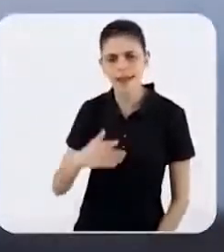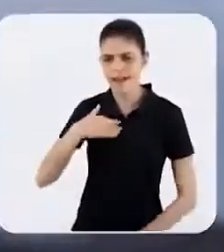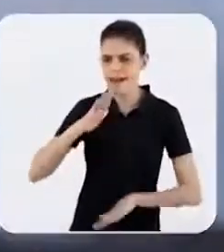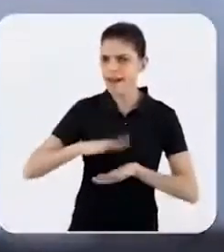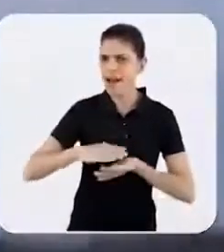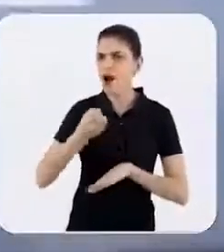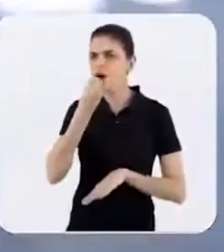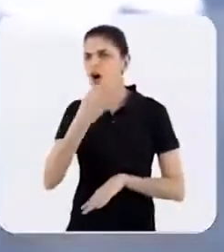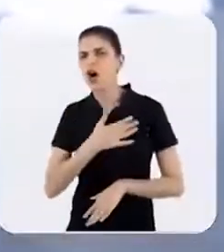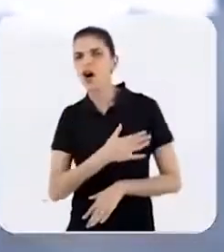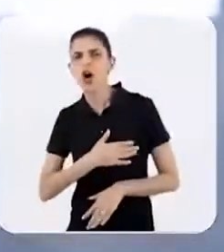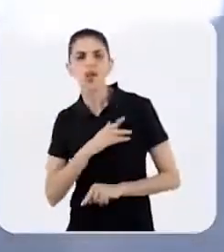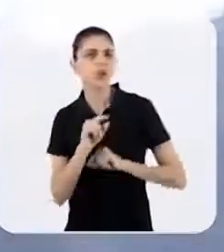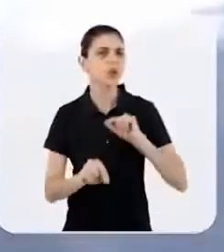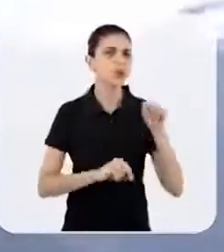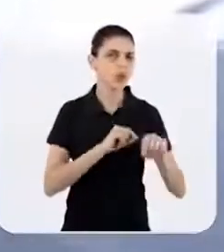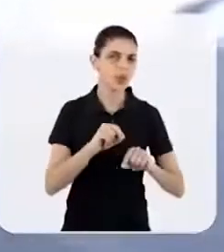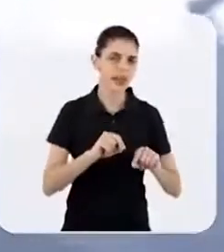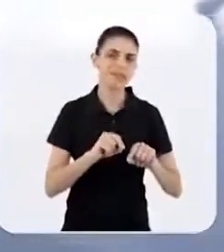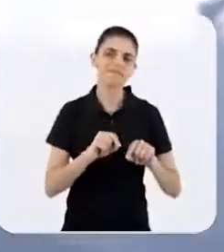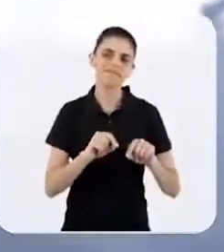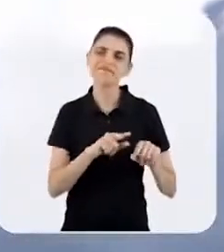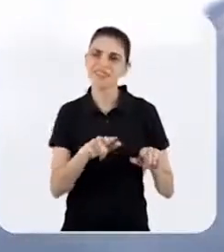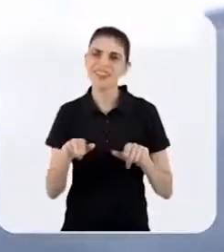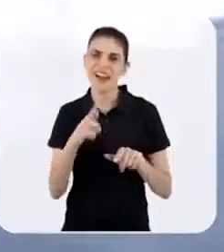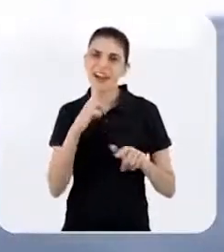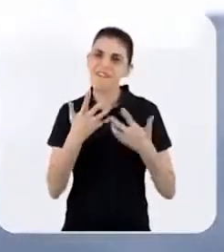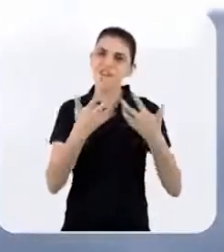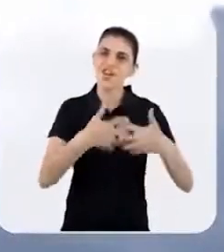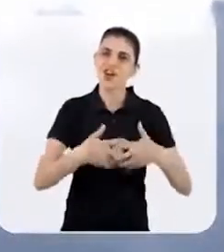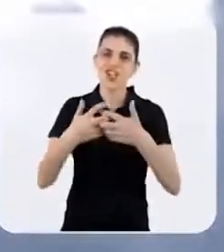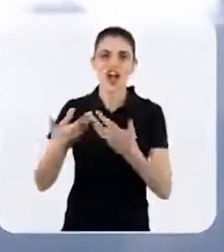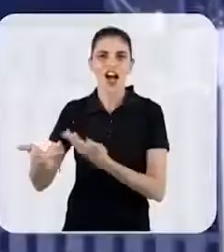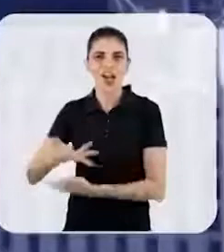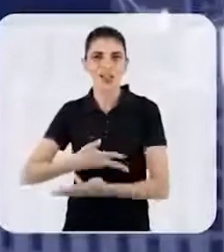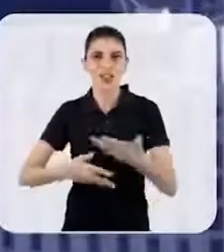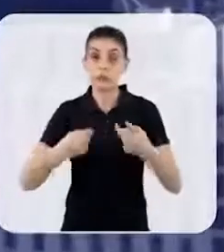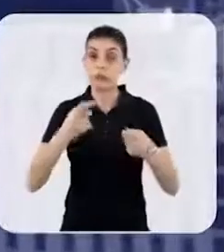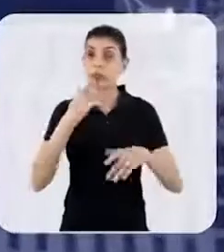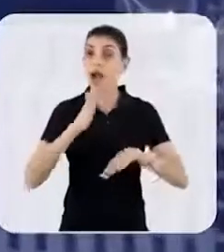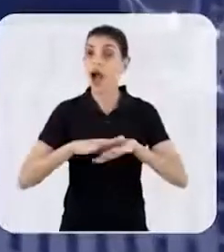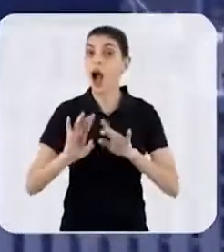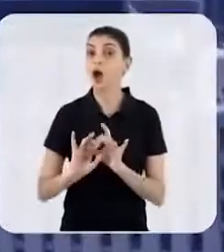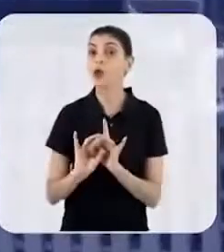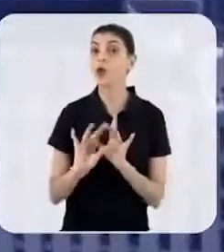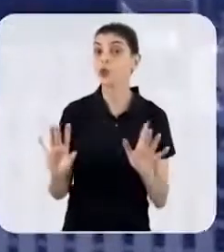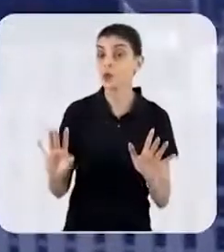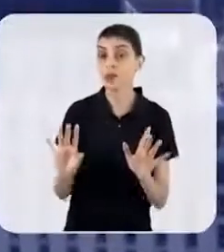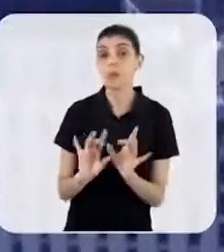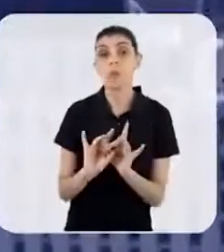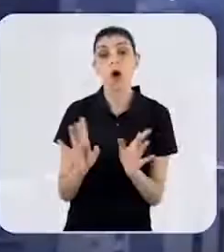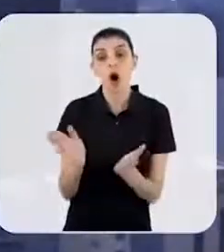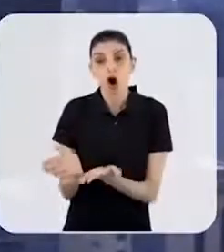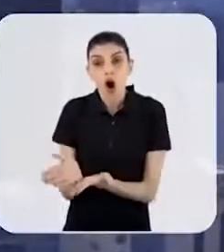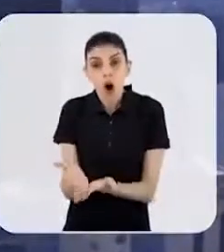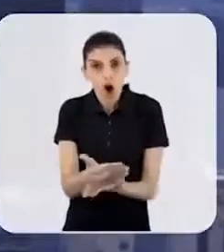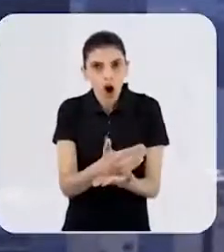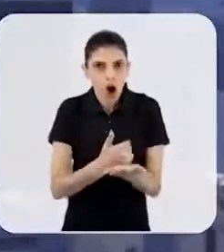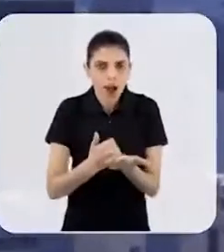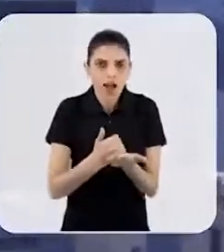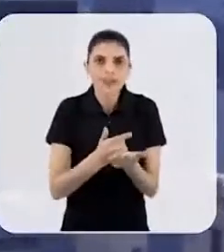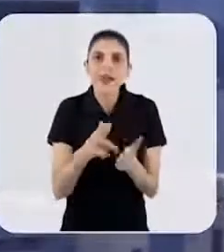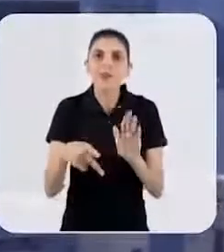e quais são os seus gostos. E é nesse formato, basicamente, que elas funcionam, mas precisa de uma autorização para fazer essa